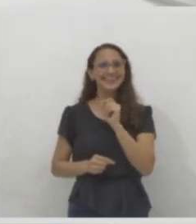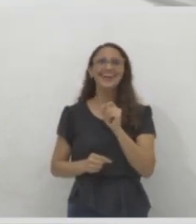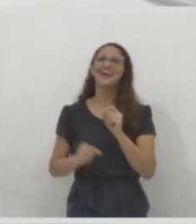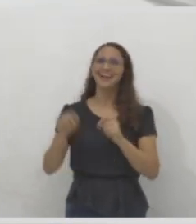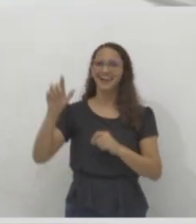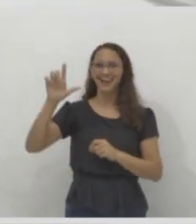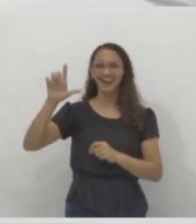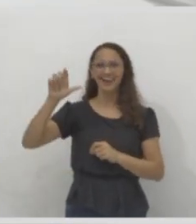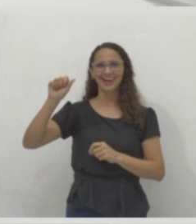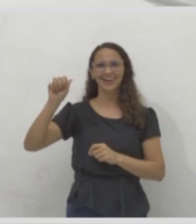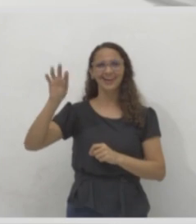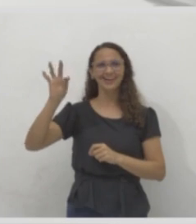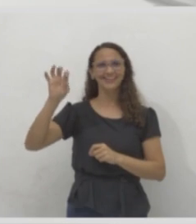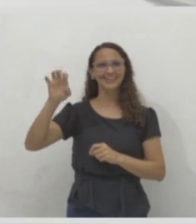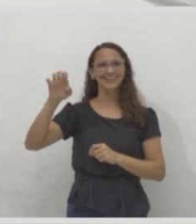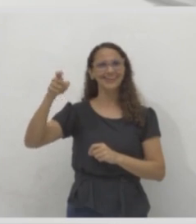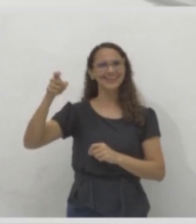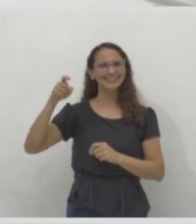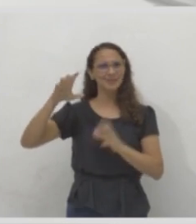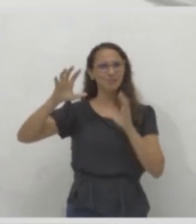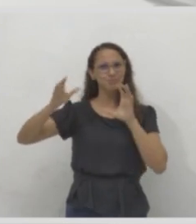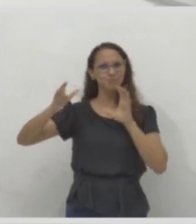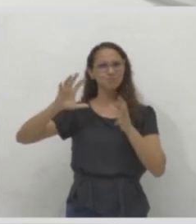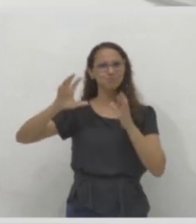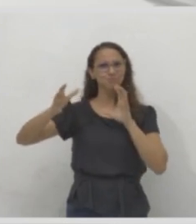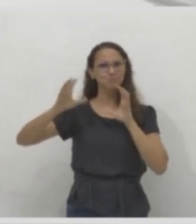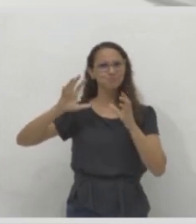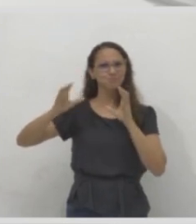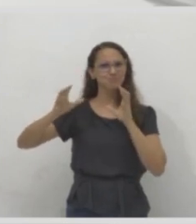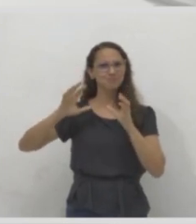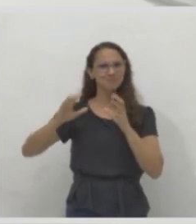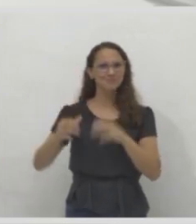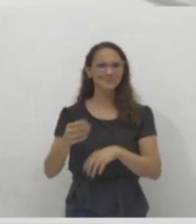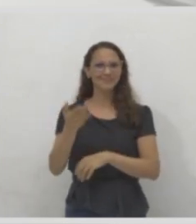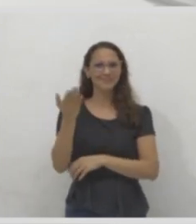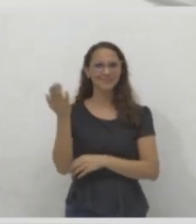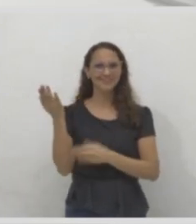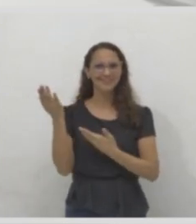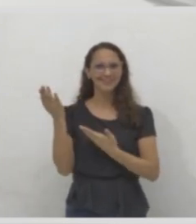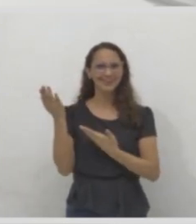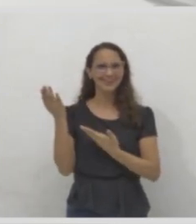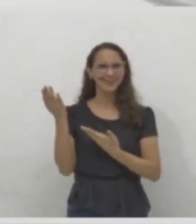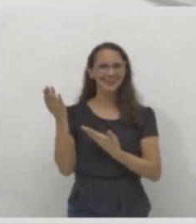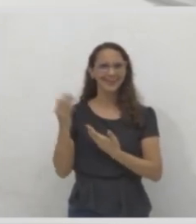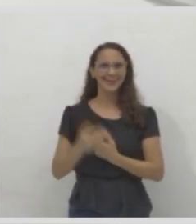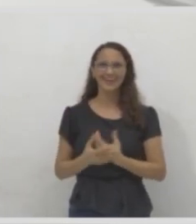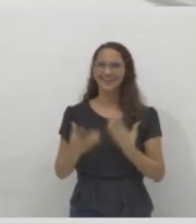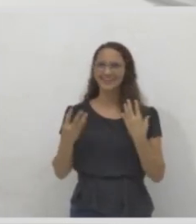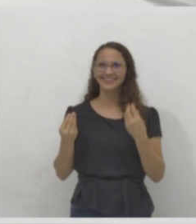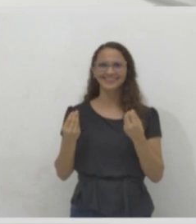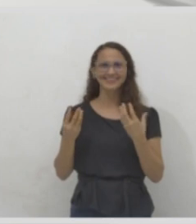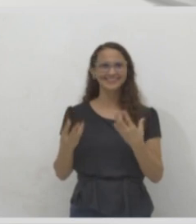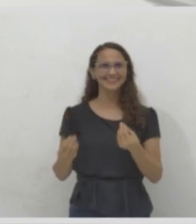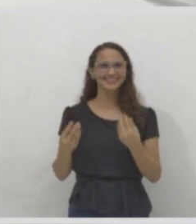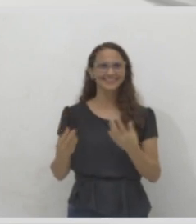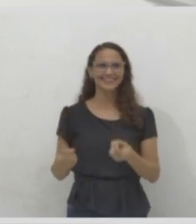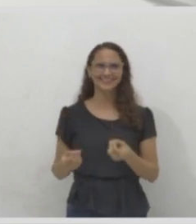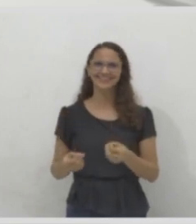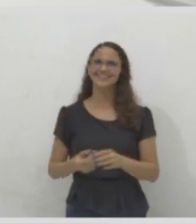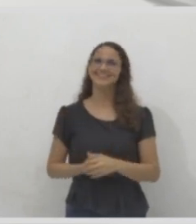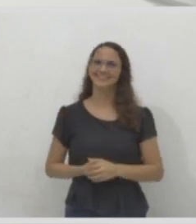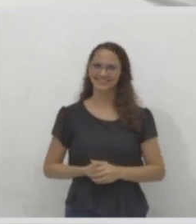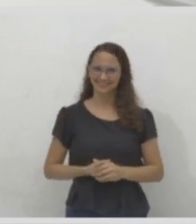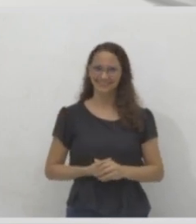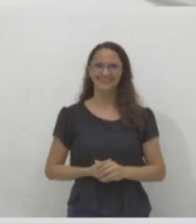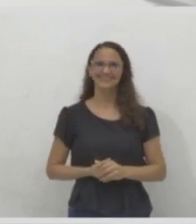tá? Olha só, gente. Olha o número de borracha, de rolos de borracha que eram levadas para os